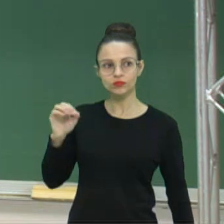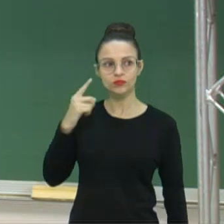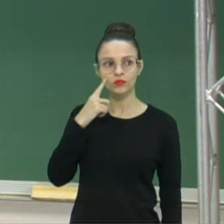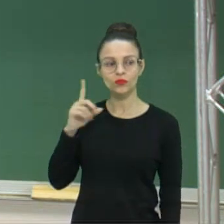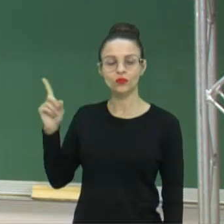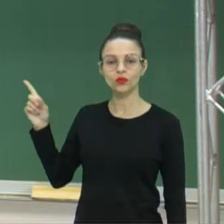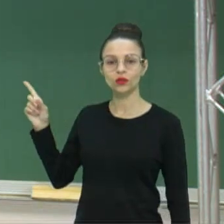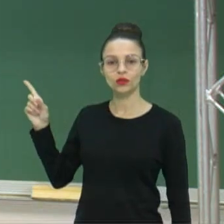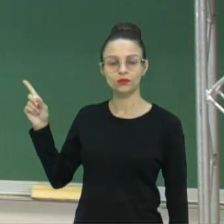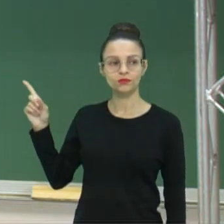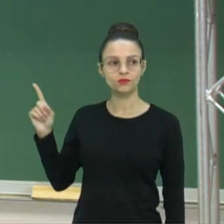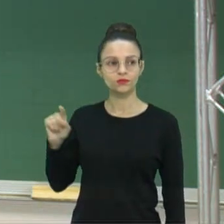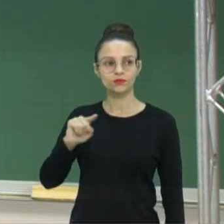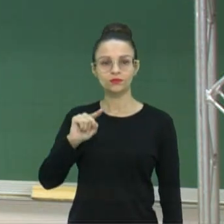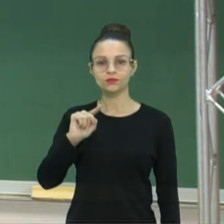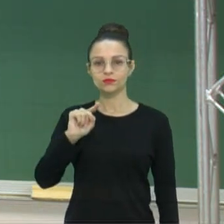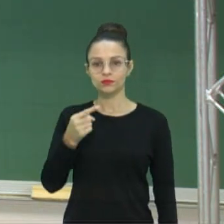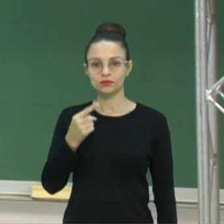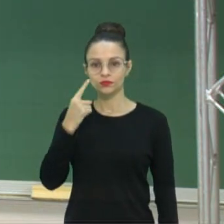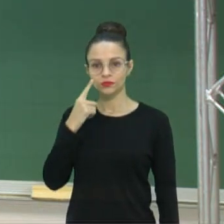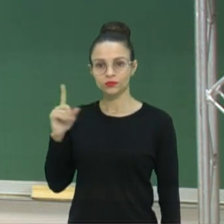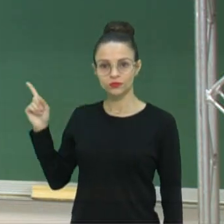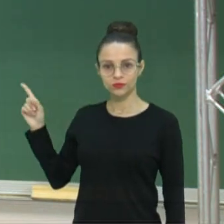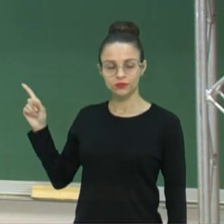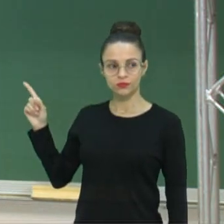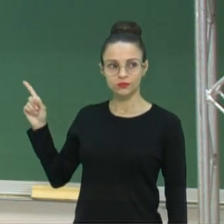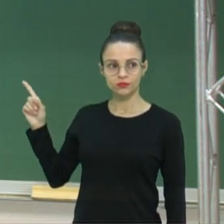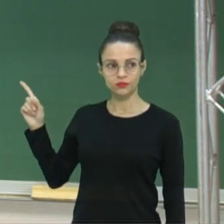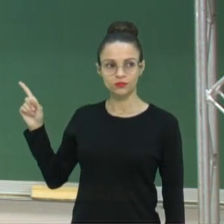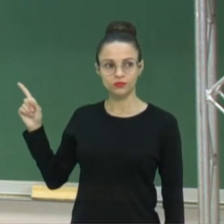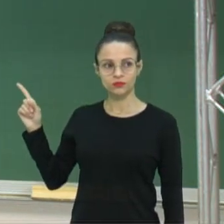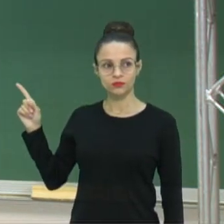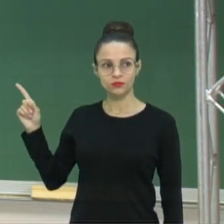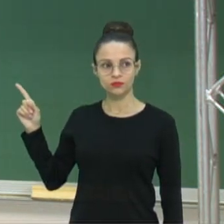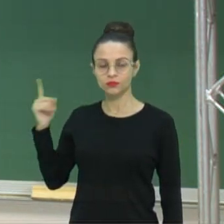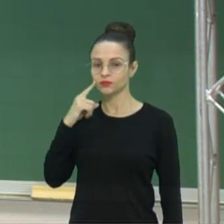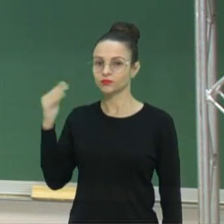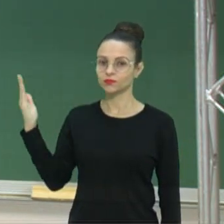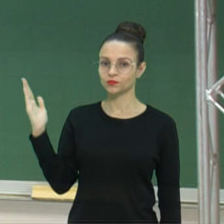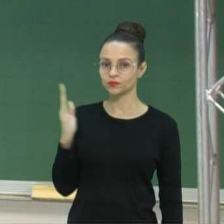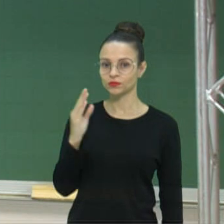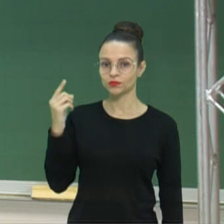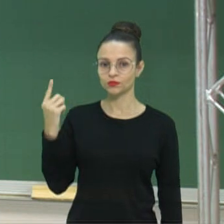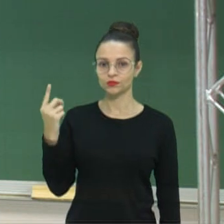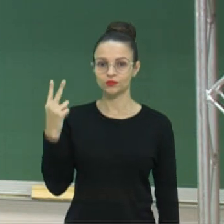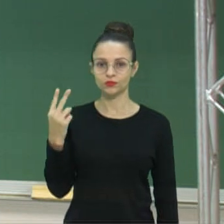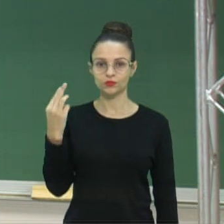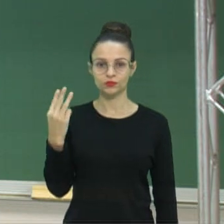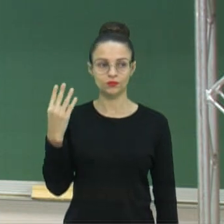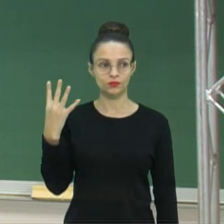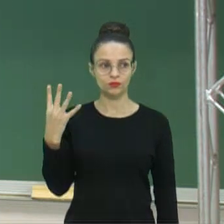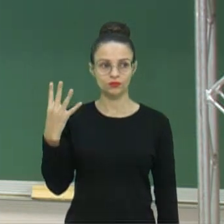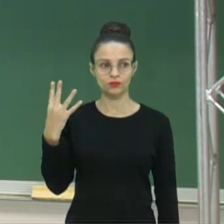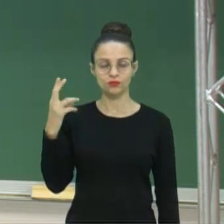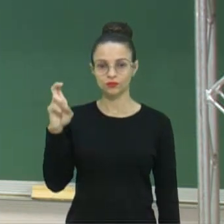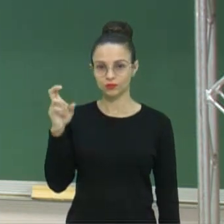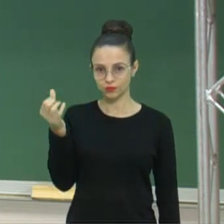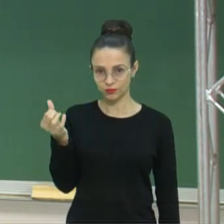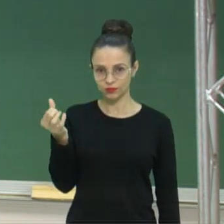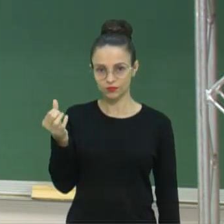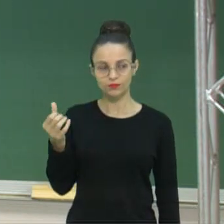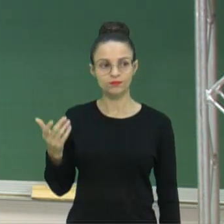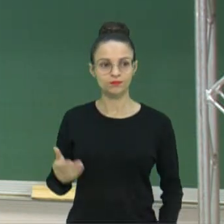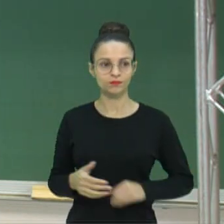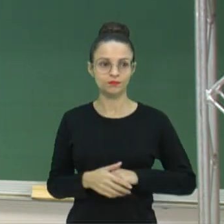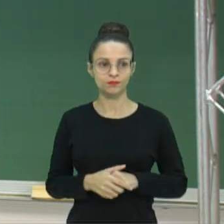Olha aqui, ó. A vírgula se encontra nessa pontinha aqui, nesse lado. Nós vamos ter 1, 2, 3, 4, 5, 6. Ou